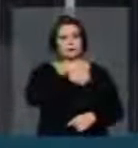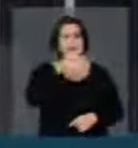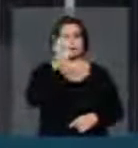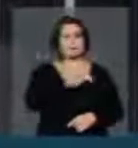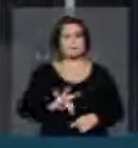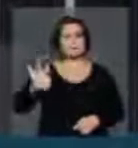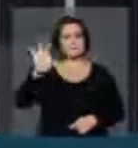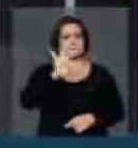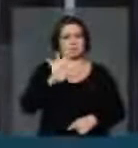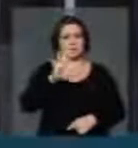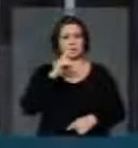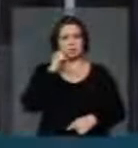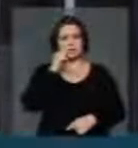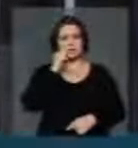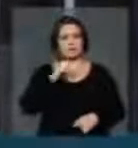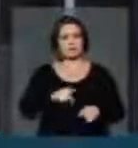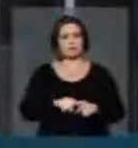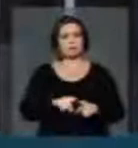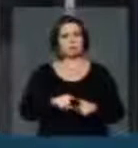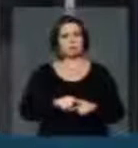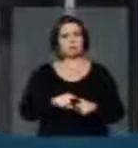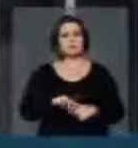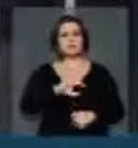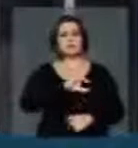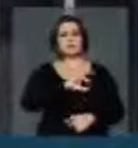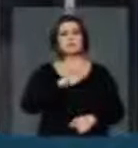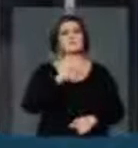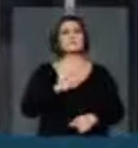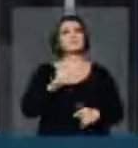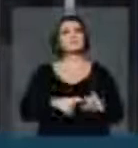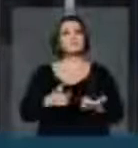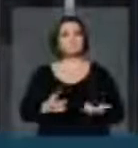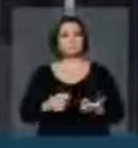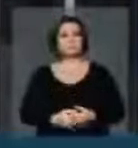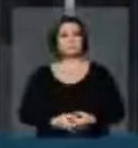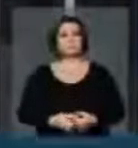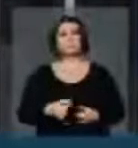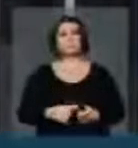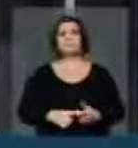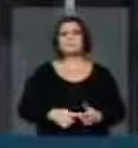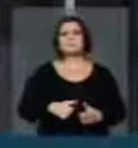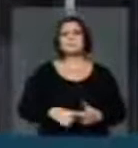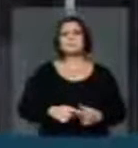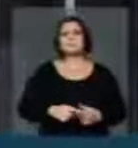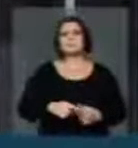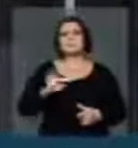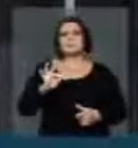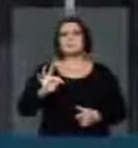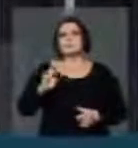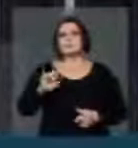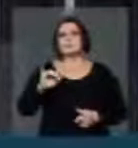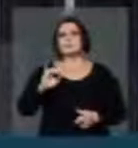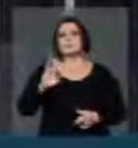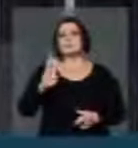o superintendente nacional da Polícia Federal. Porque, senhor presidente, o Tribunal de Contas do Estado